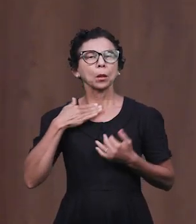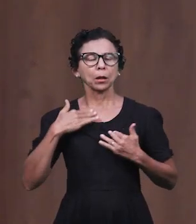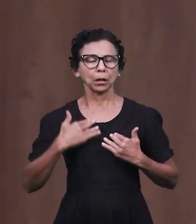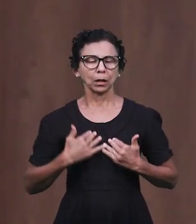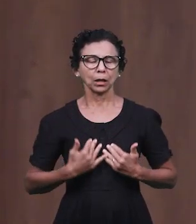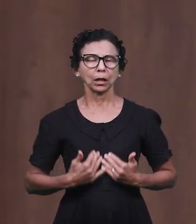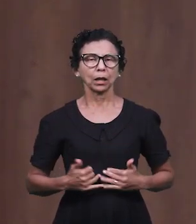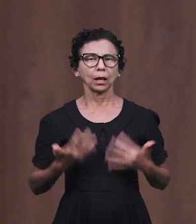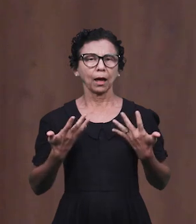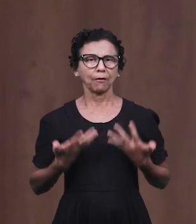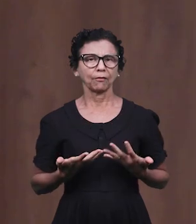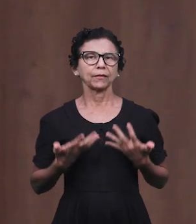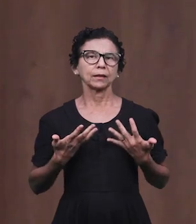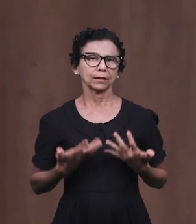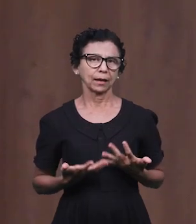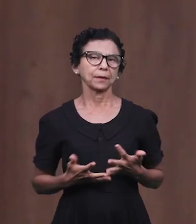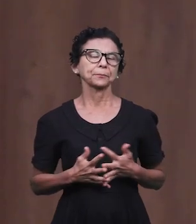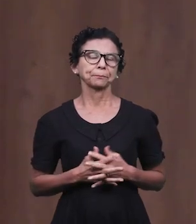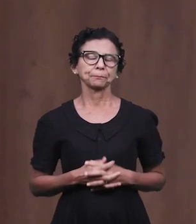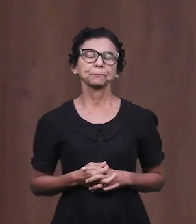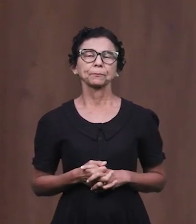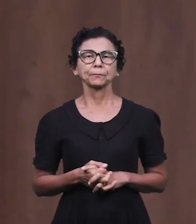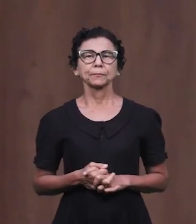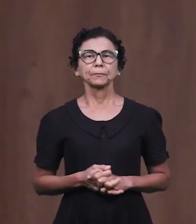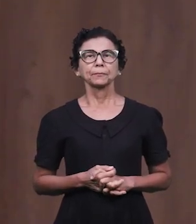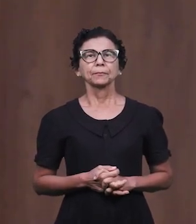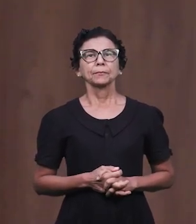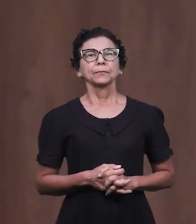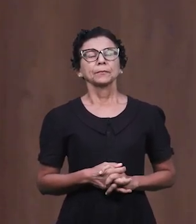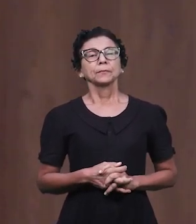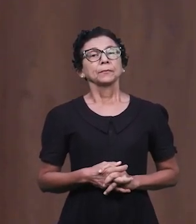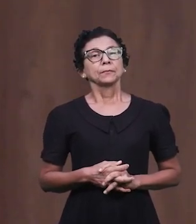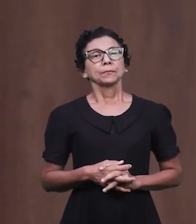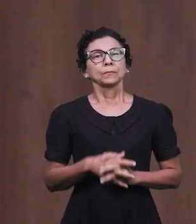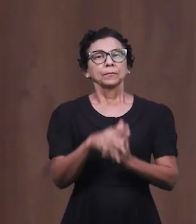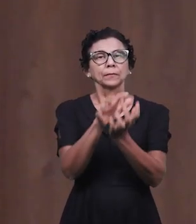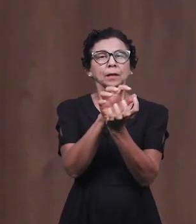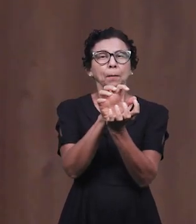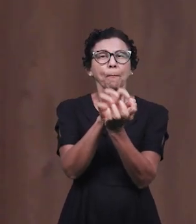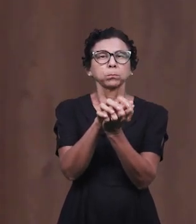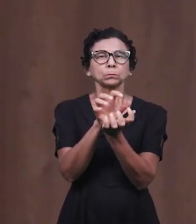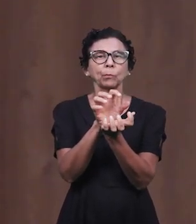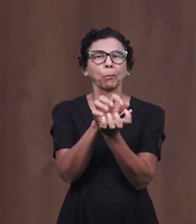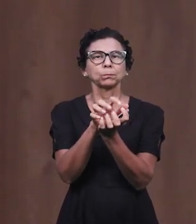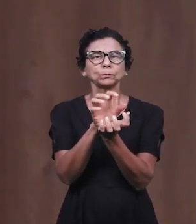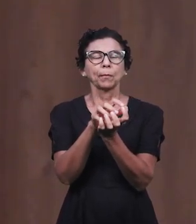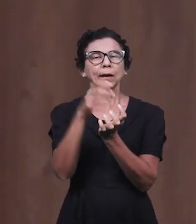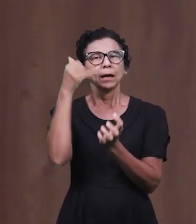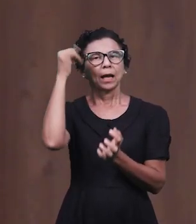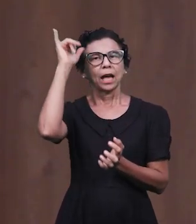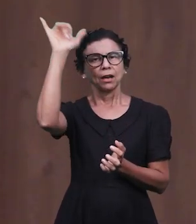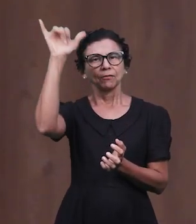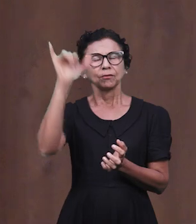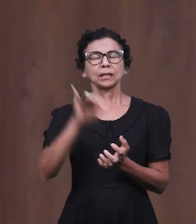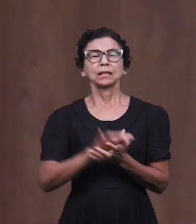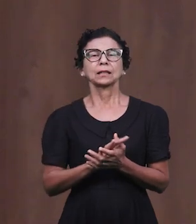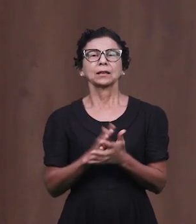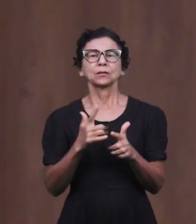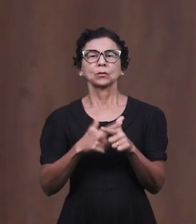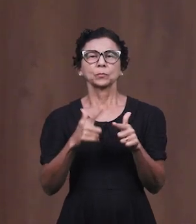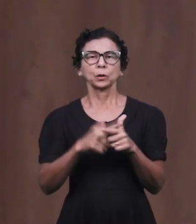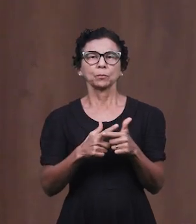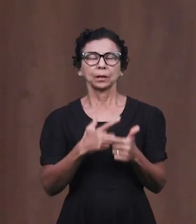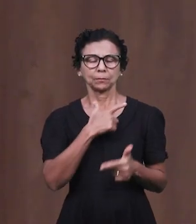estamos satisfeitos naquela refeição. Uma boa mastigação ajuda a evitar até mesmo crises de